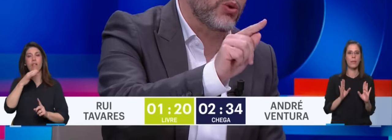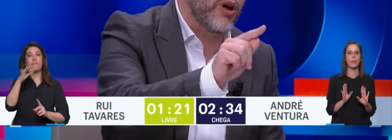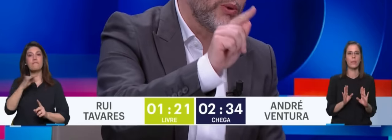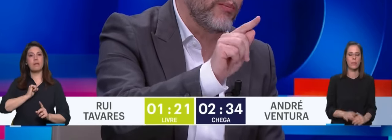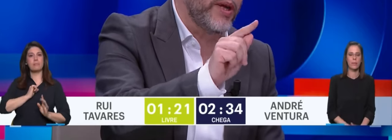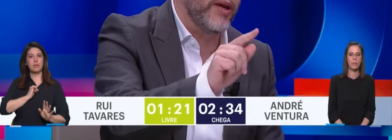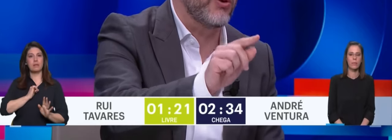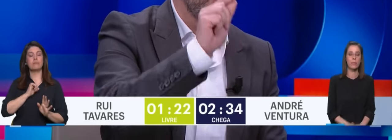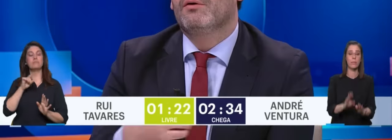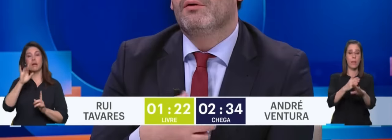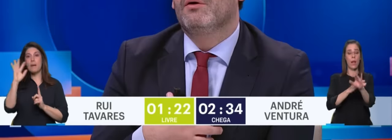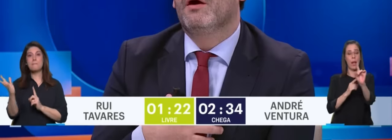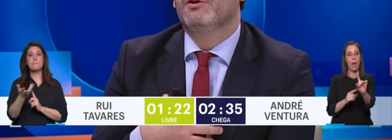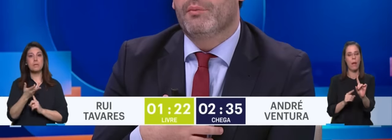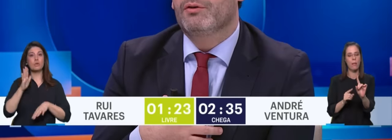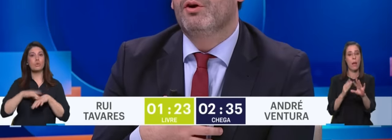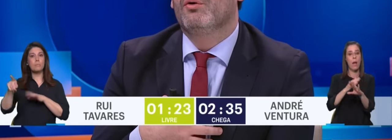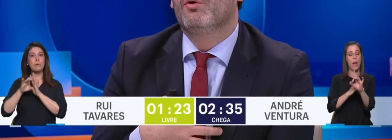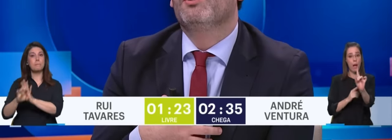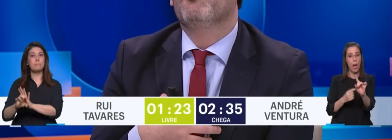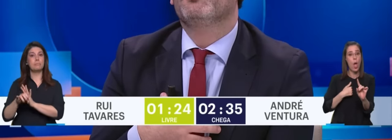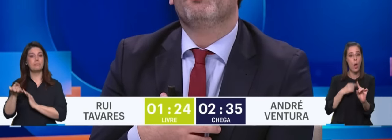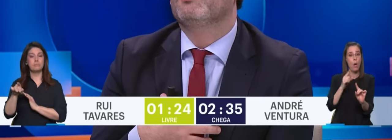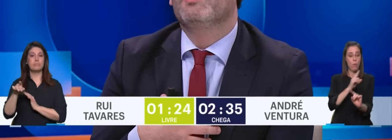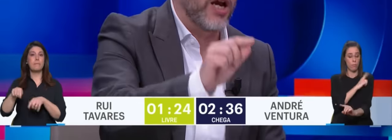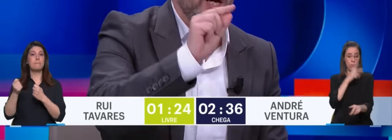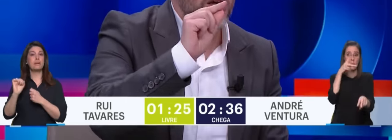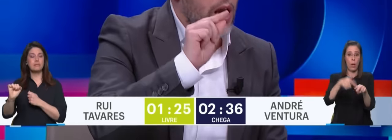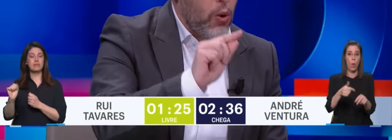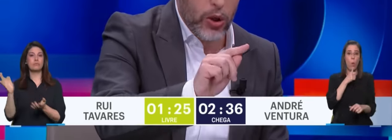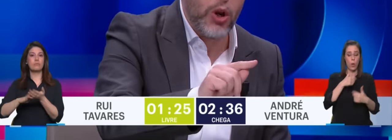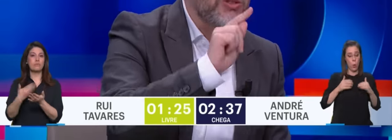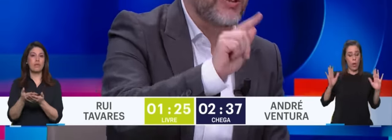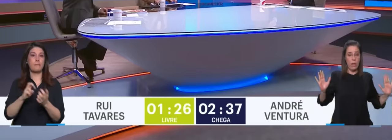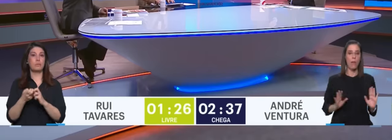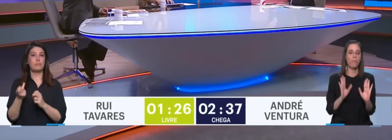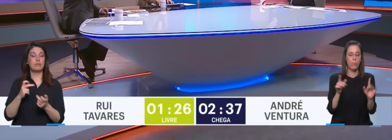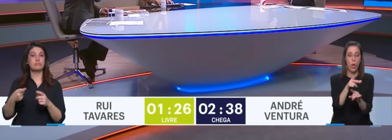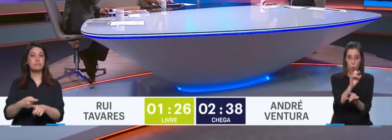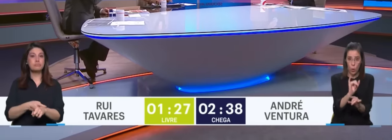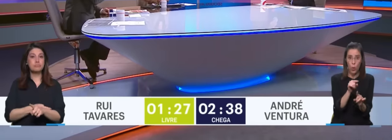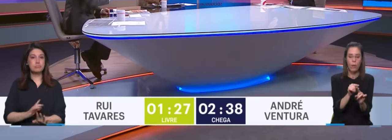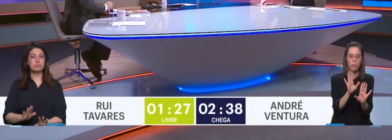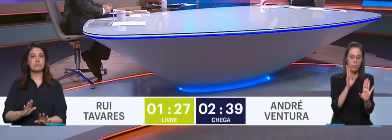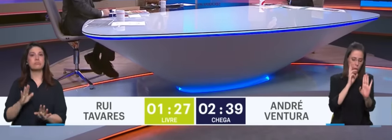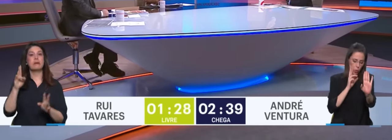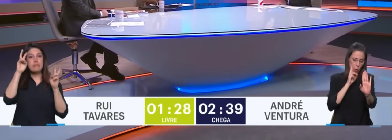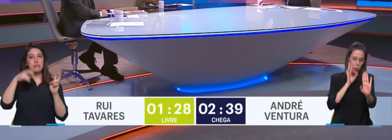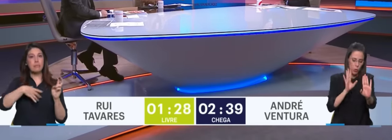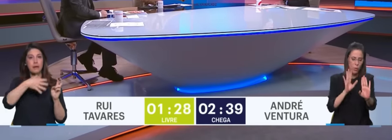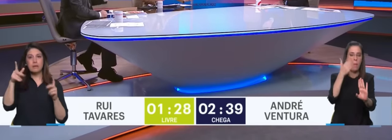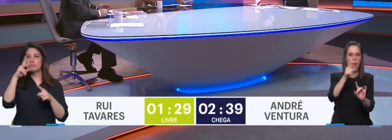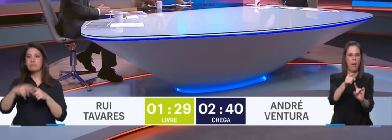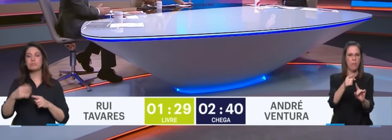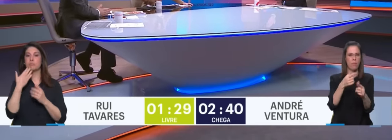de situação de um ambiente que o seu partido mais do qualquer outro ajuda criar não se atreva a interromper quando eu falo deste tema eu